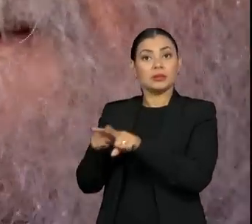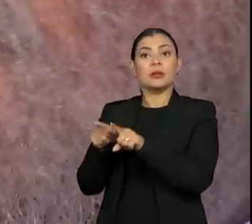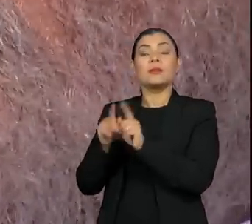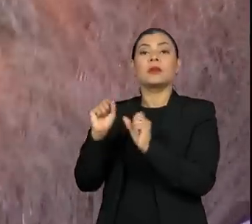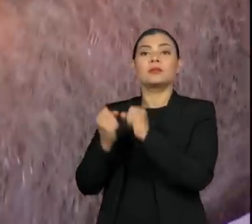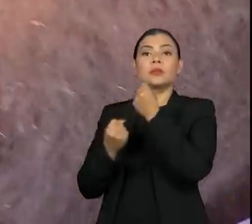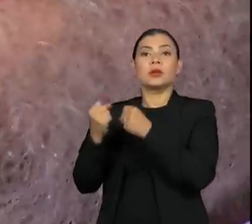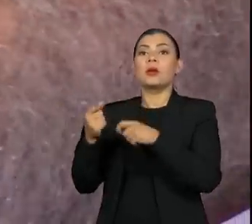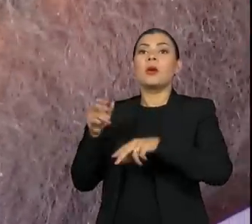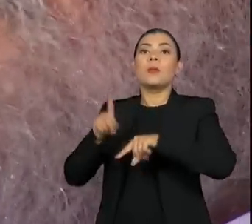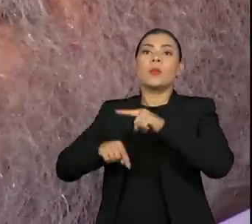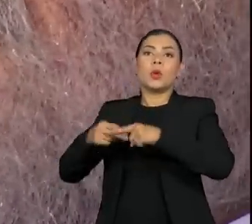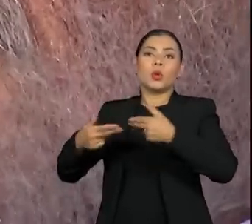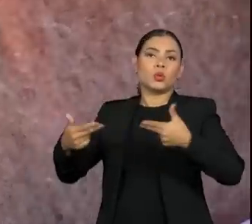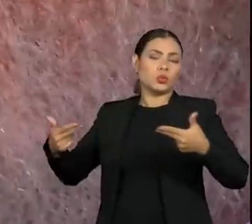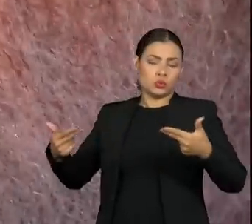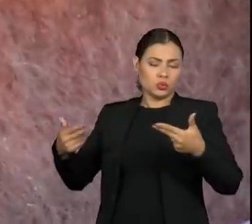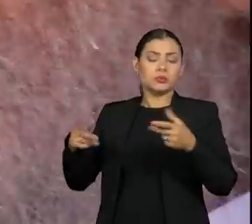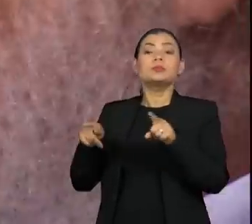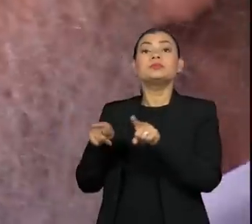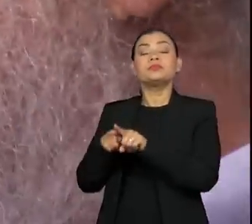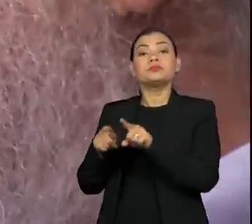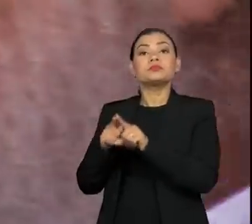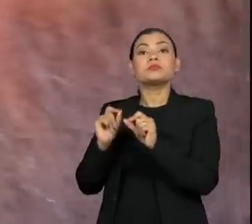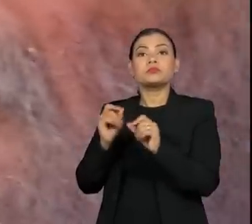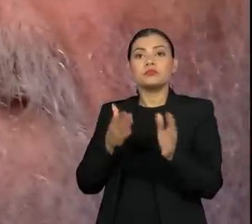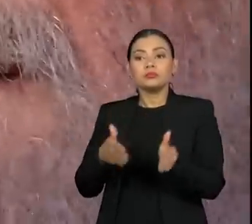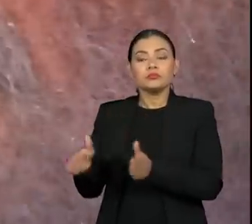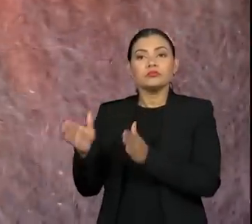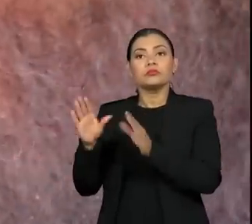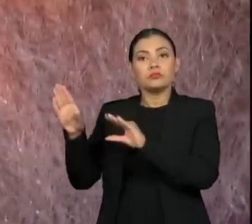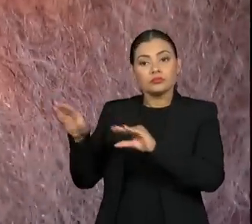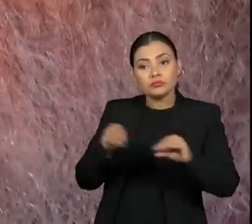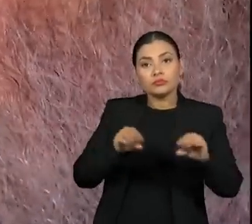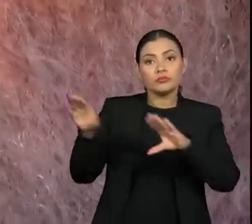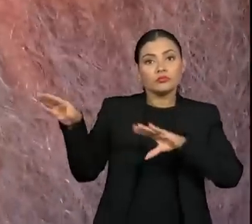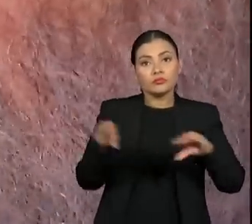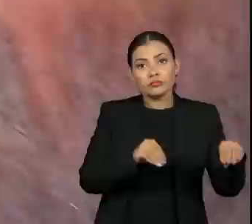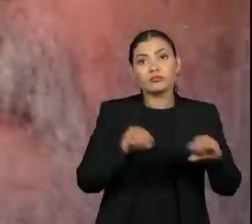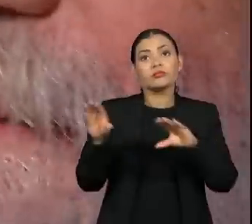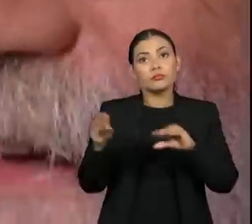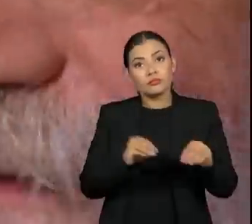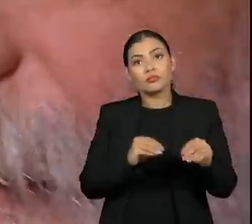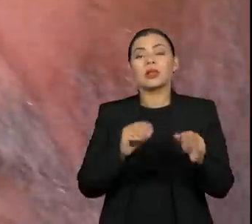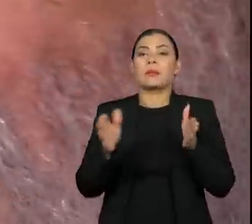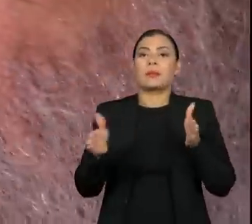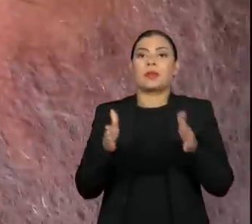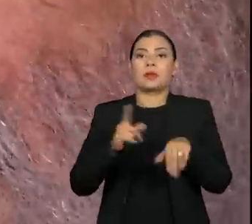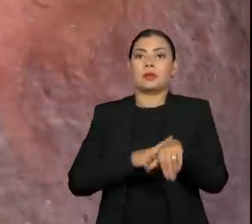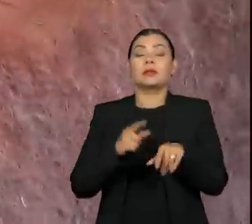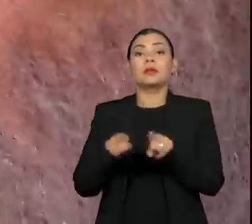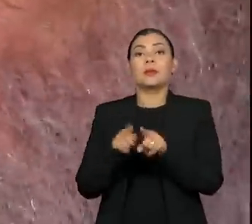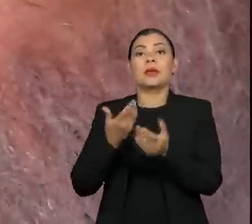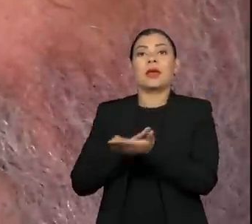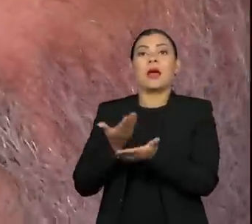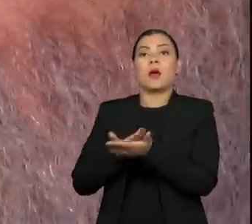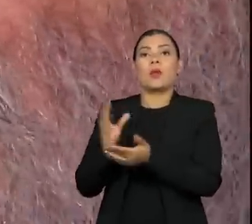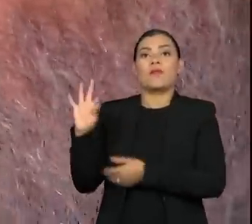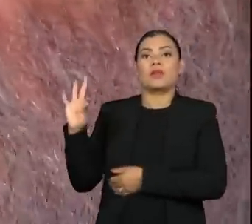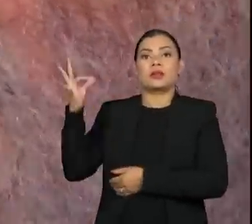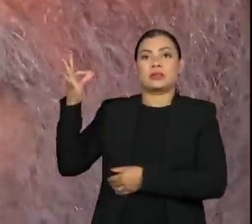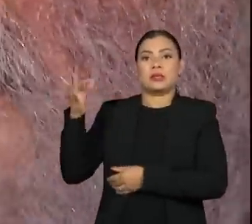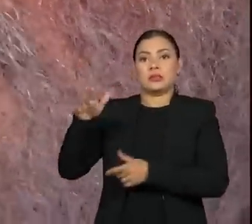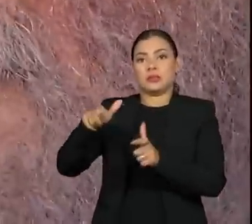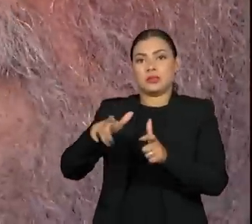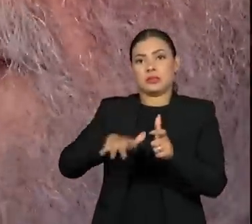fabricavam produtos em geral e aí isso foi migrando e se estabeleceu entre essa por algum tempo meu pai também dava aula de francês lá para o pessoal da